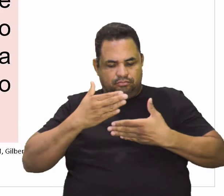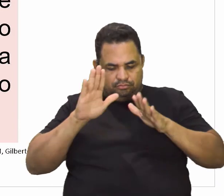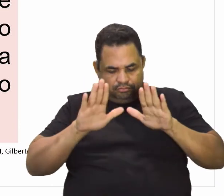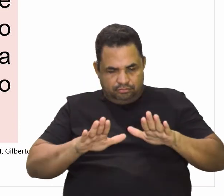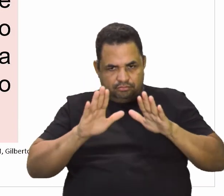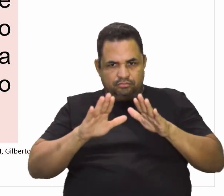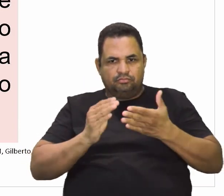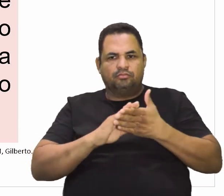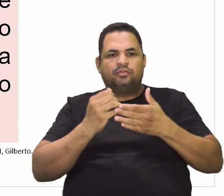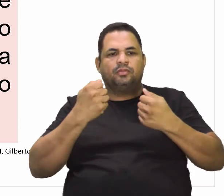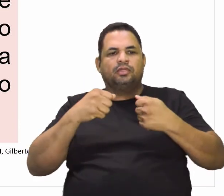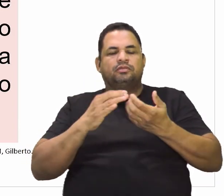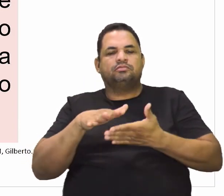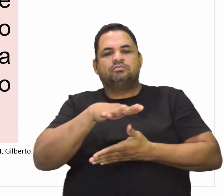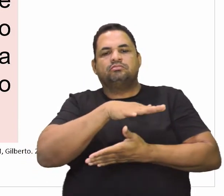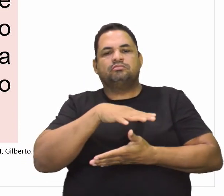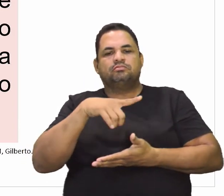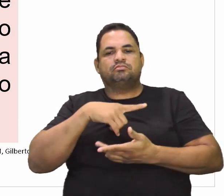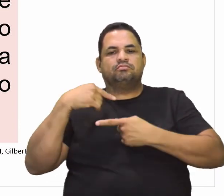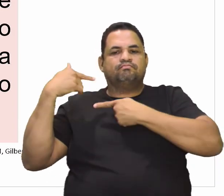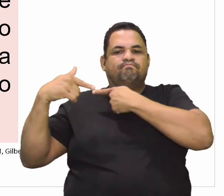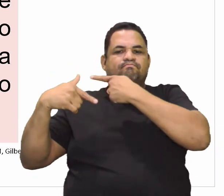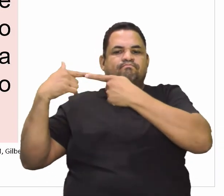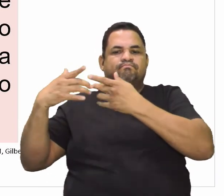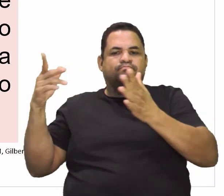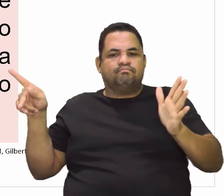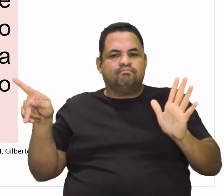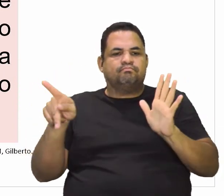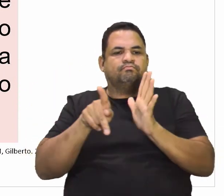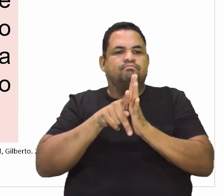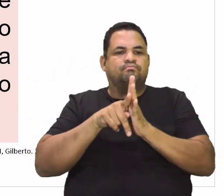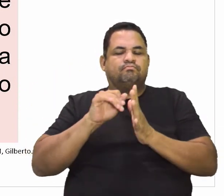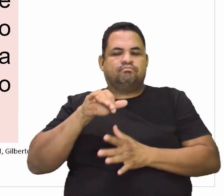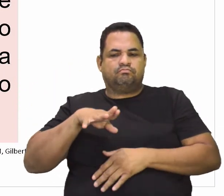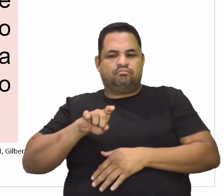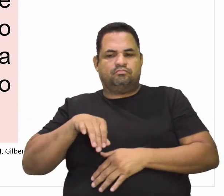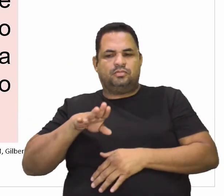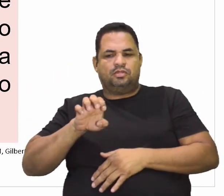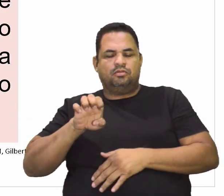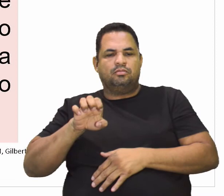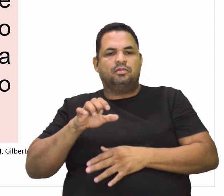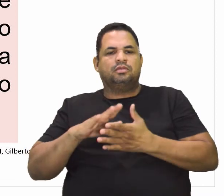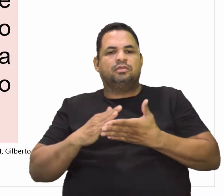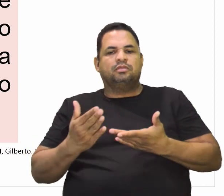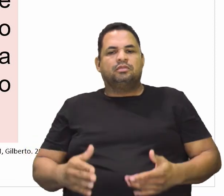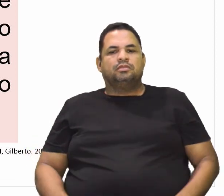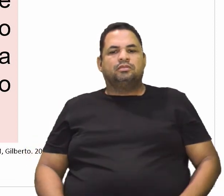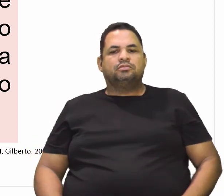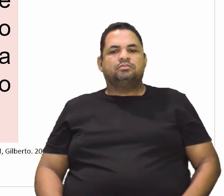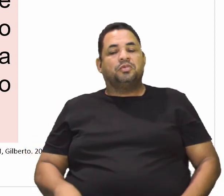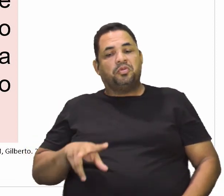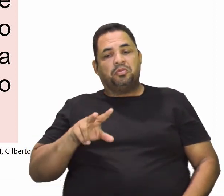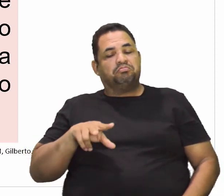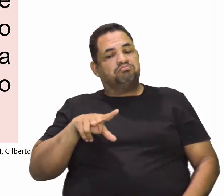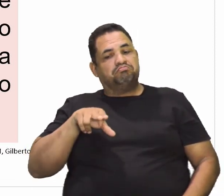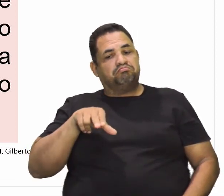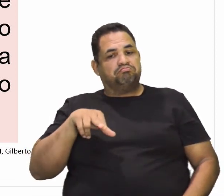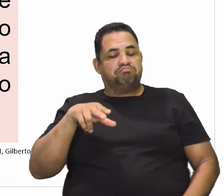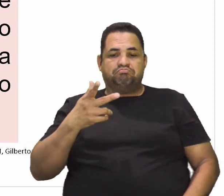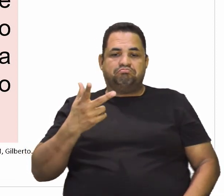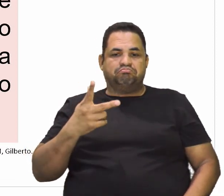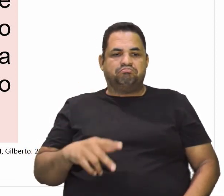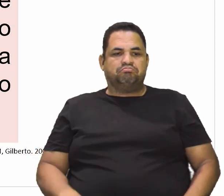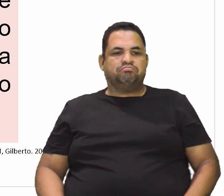só pode ser ocupada por um descendente legítimo de Maomé, ou a ele aparentado, ou parente